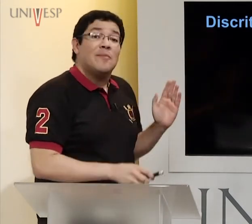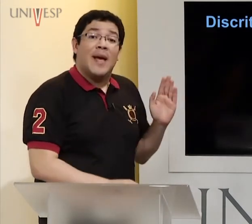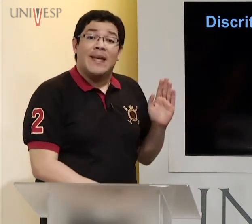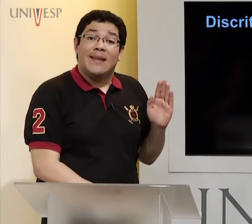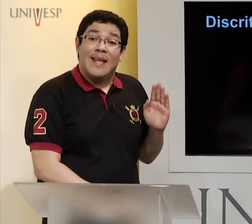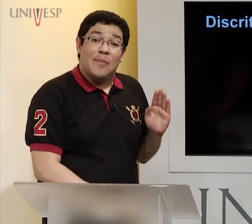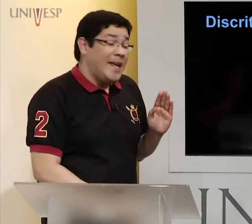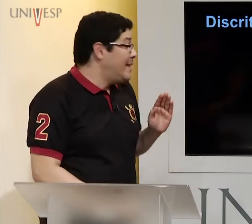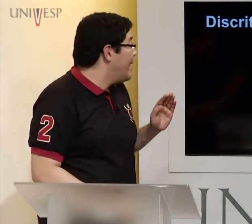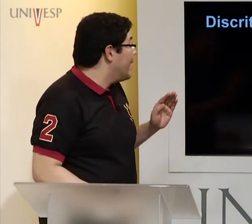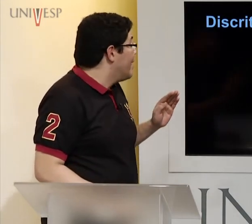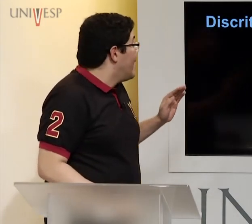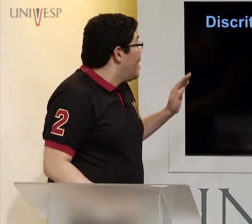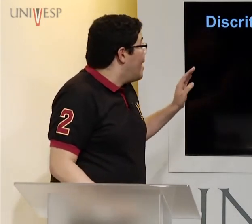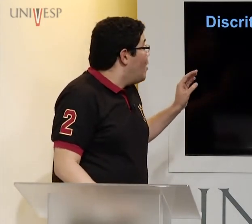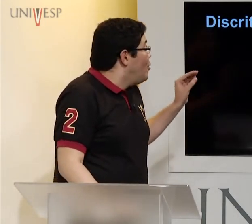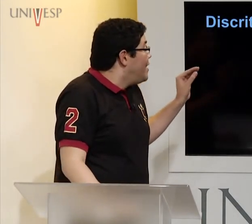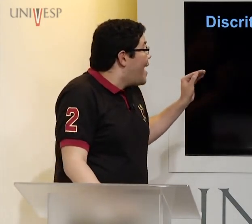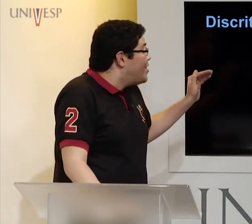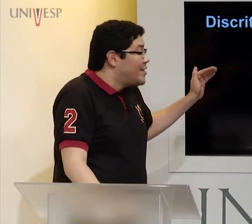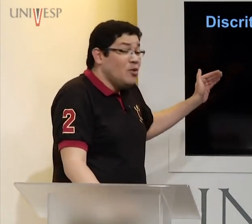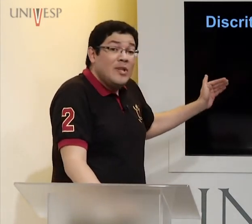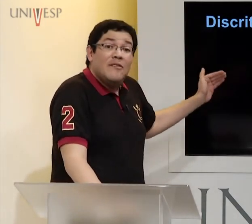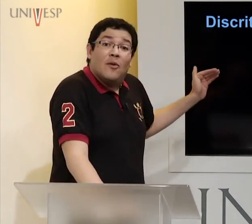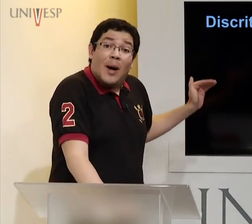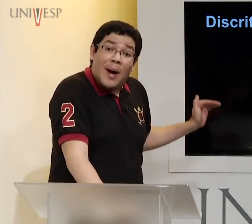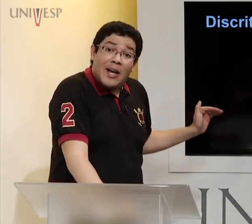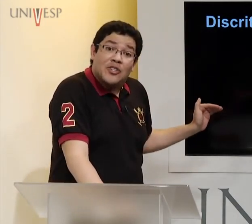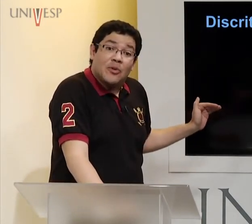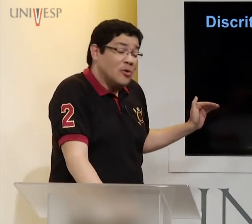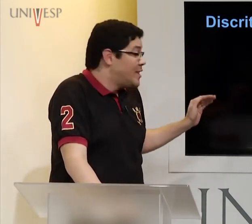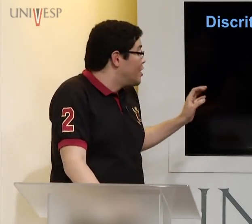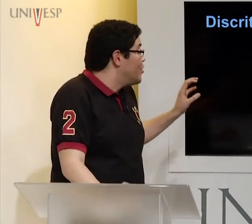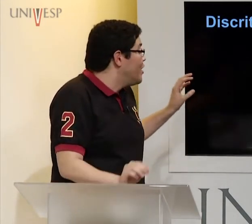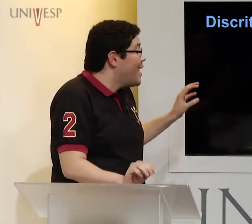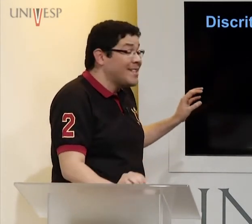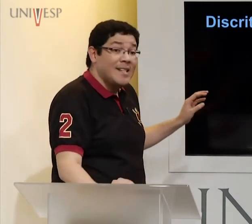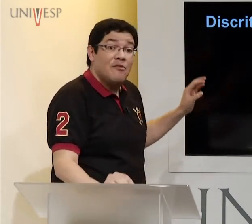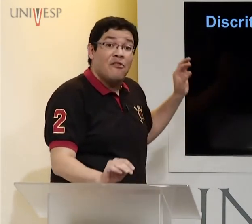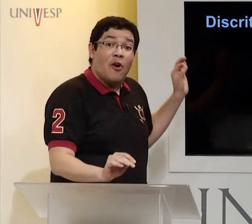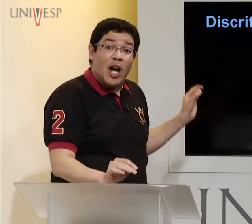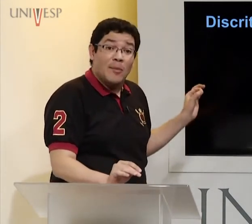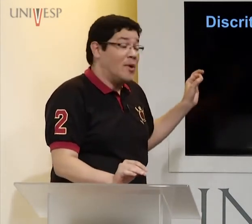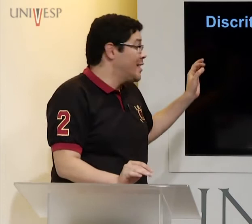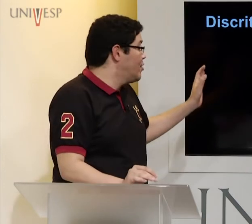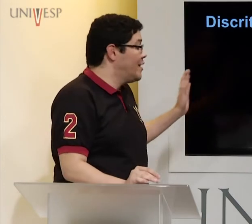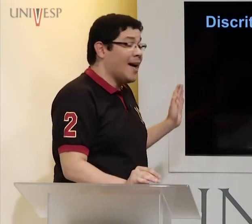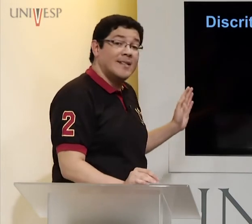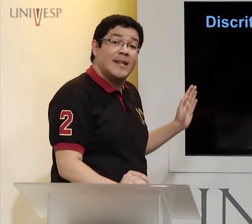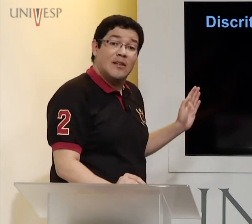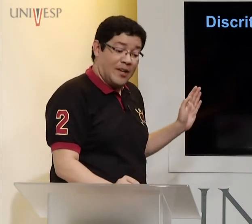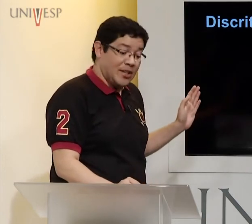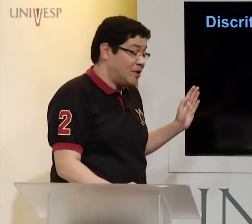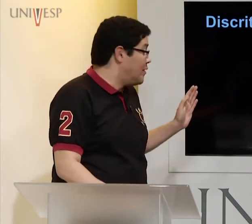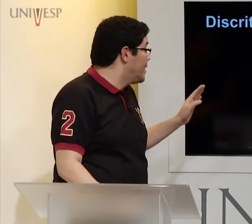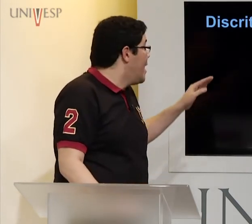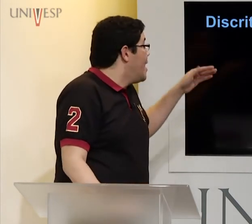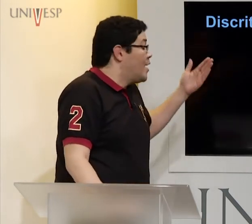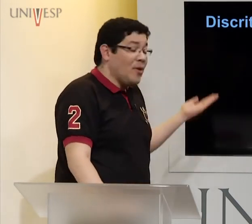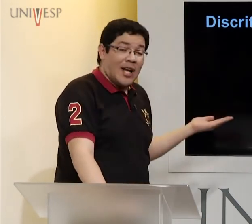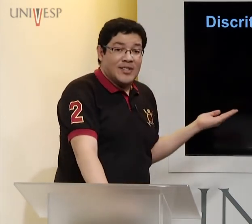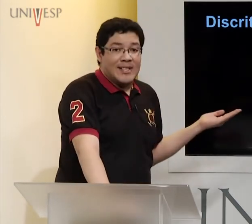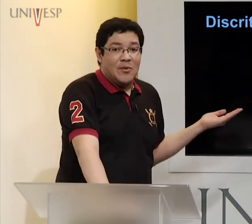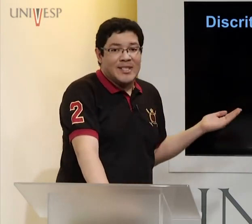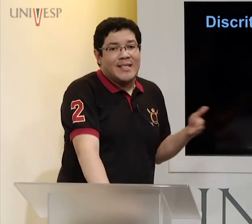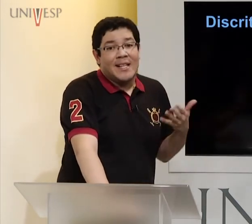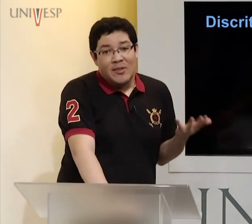Podemos também depreender unidades num nível abaixo, ou seja, as unidades que formam essas unidades significativas, que